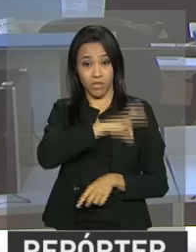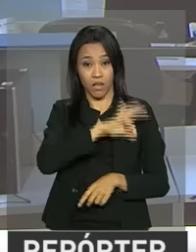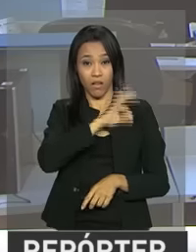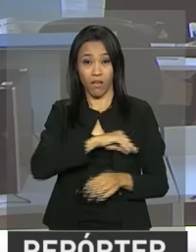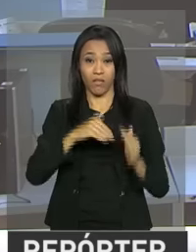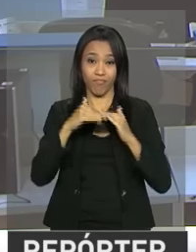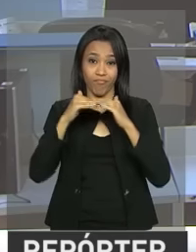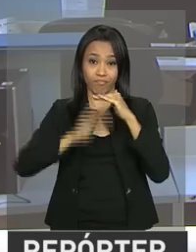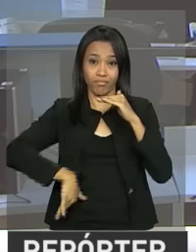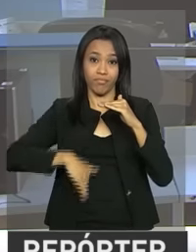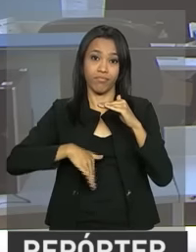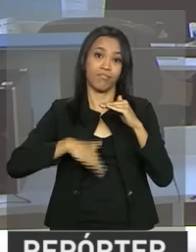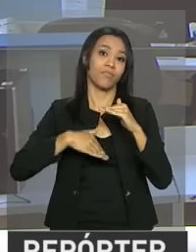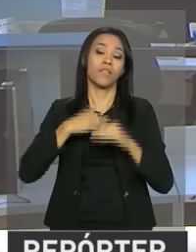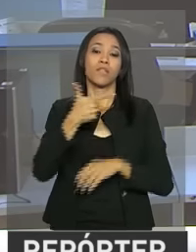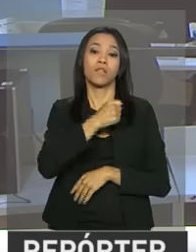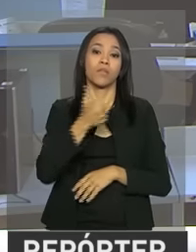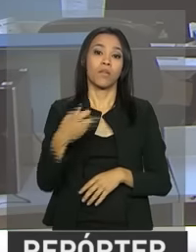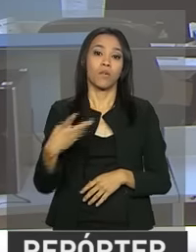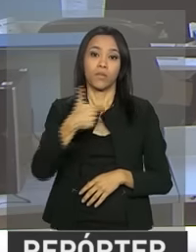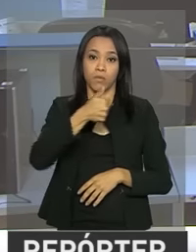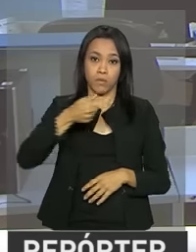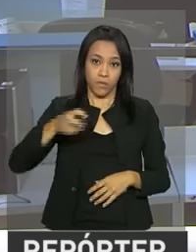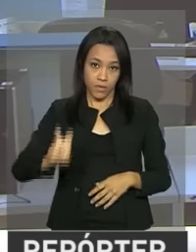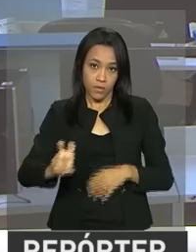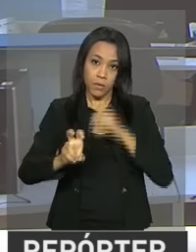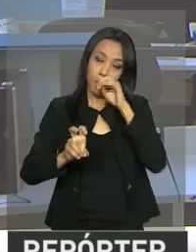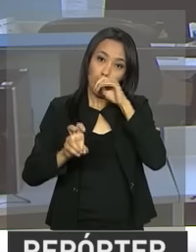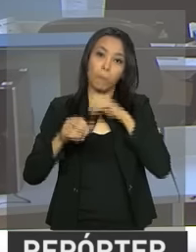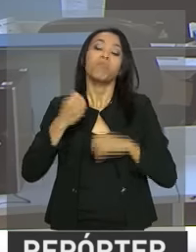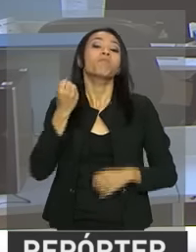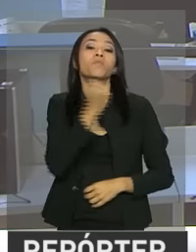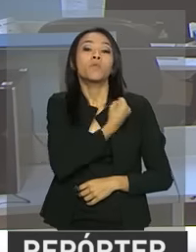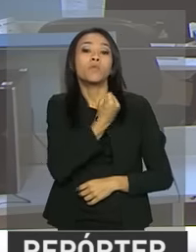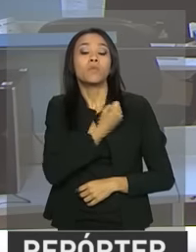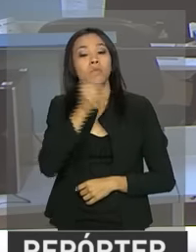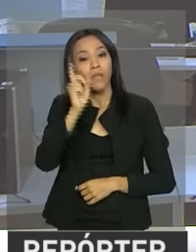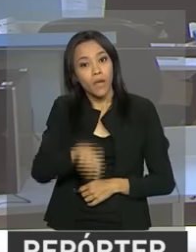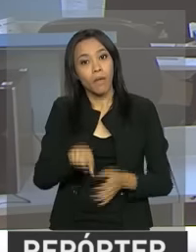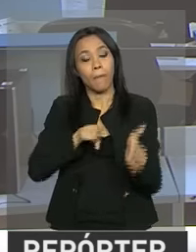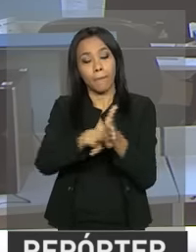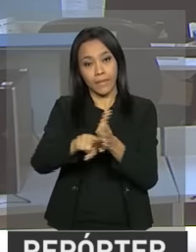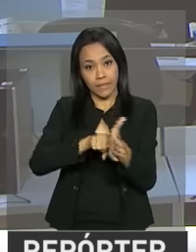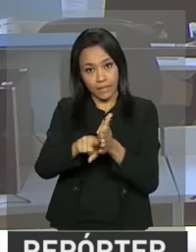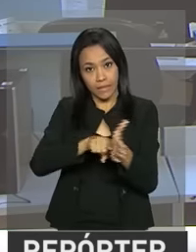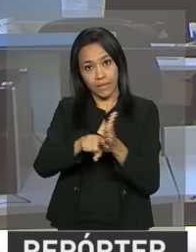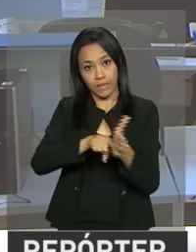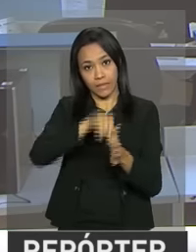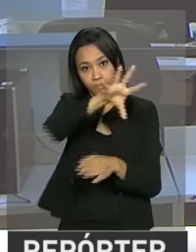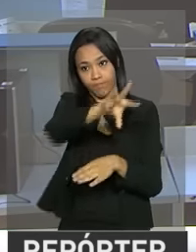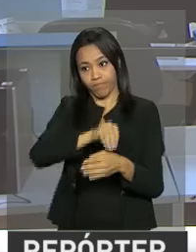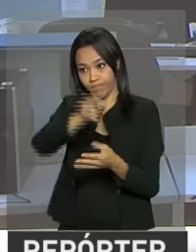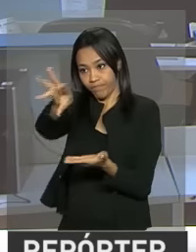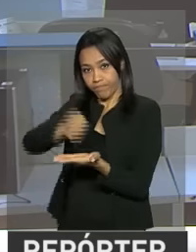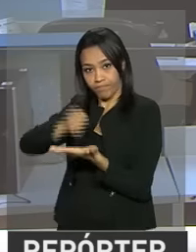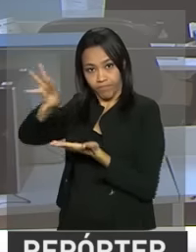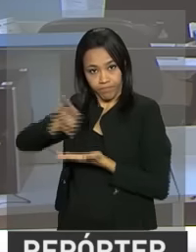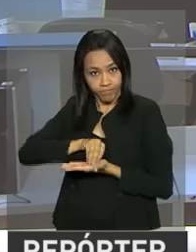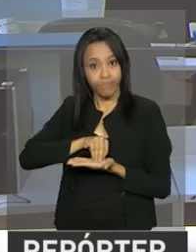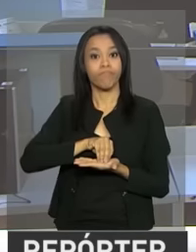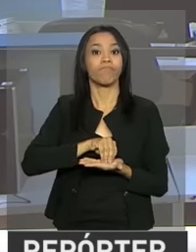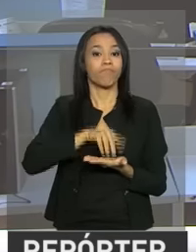caiu entre 2014 e 2015. Os números são da Pesquisa Nacional por Amostra de Domicílios. Para o